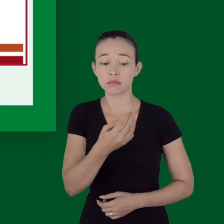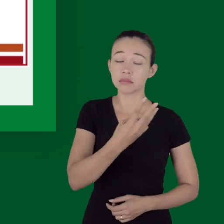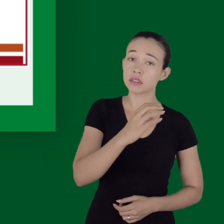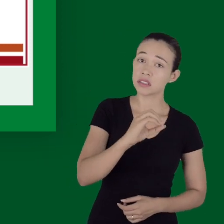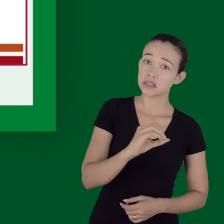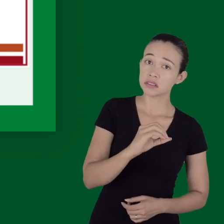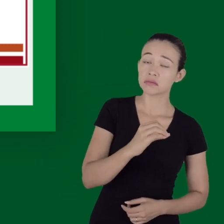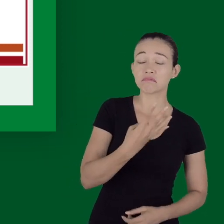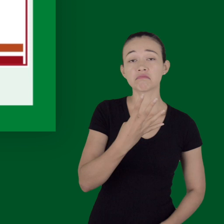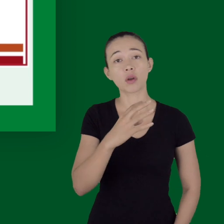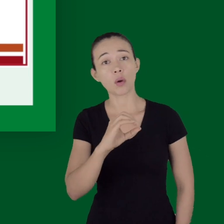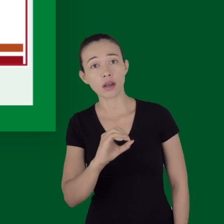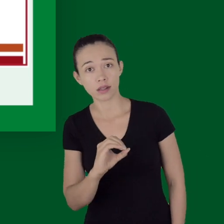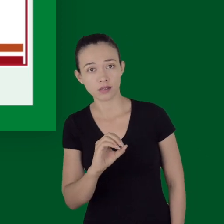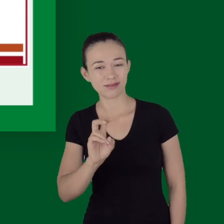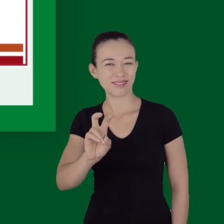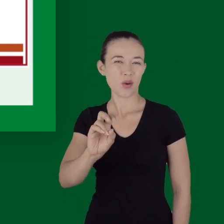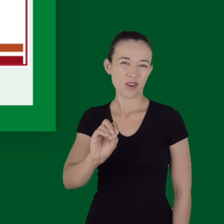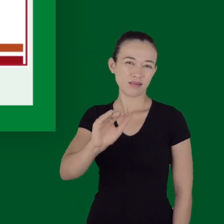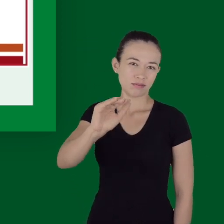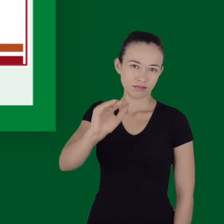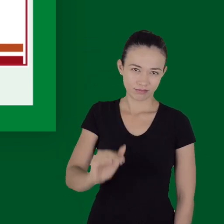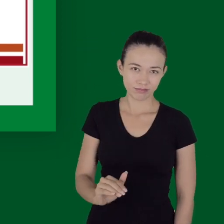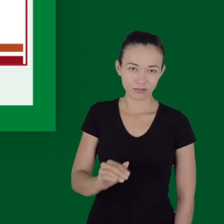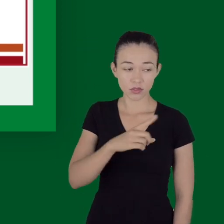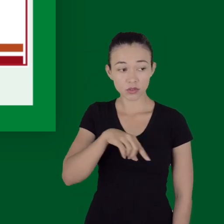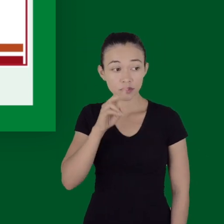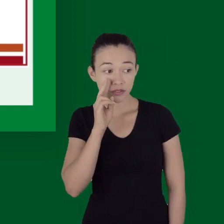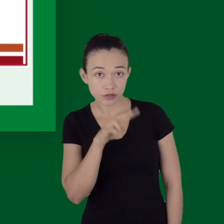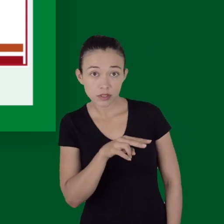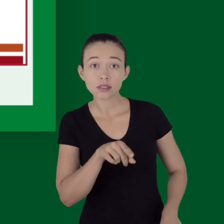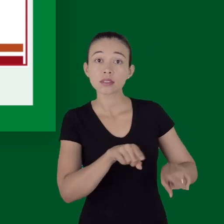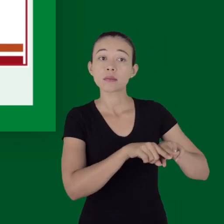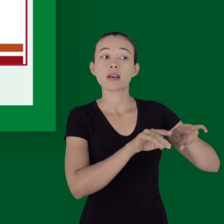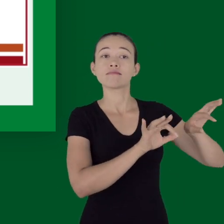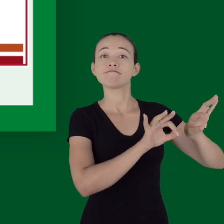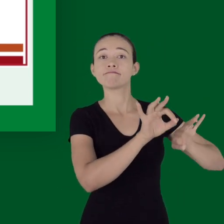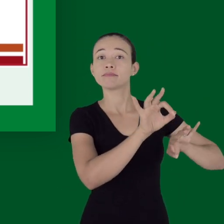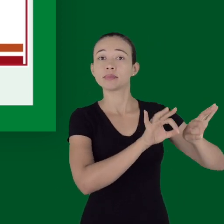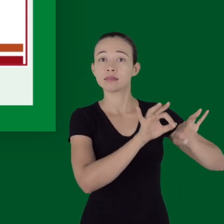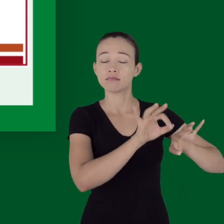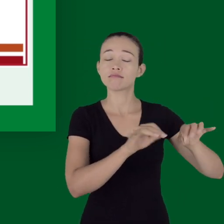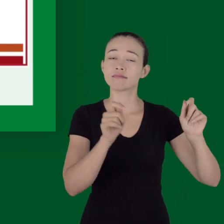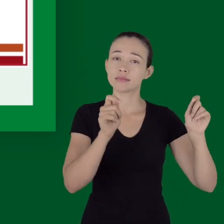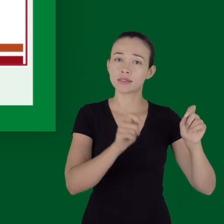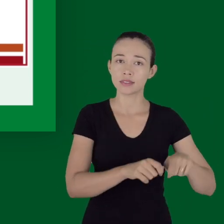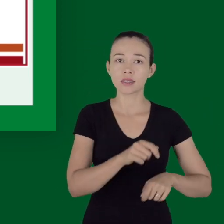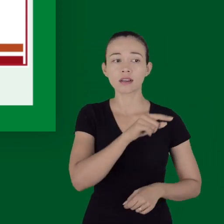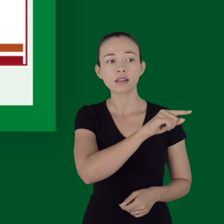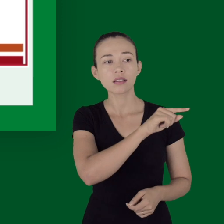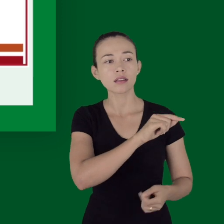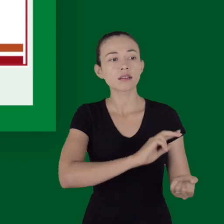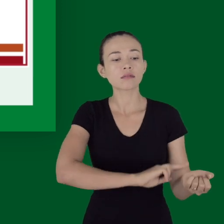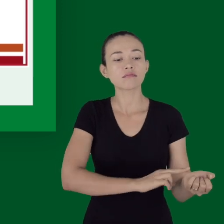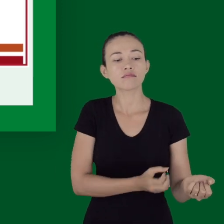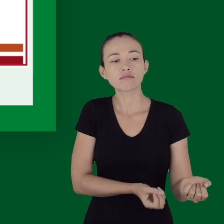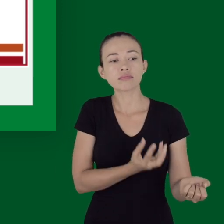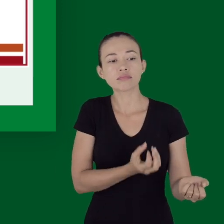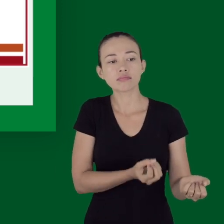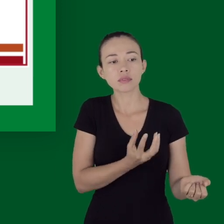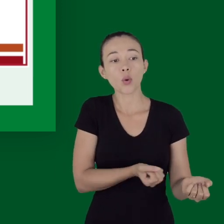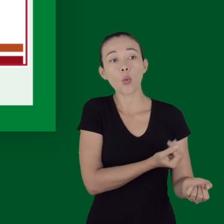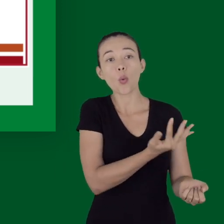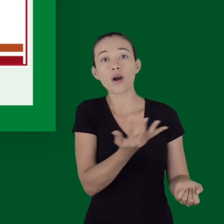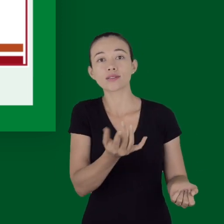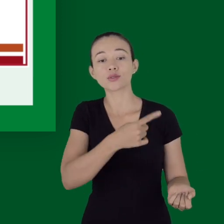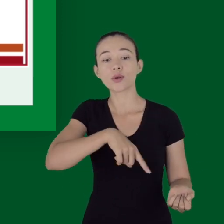gente consegue regular a frequência que a gente quer que o marca-passo funcione. Normalmente a gente tem duas formas de regular. A